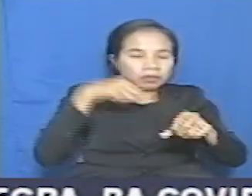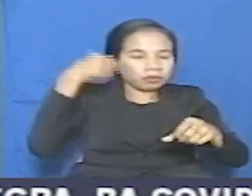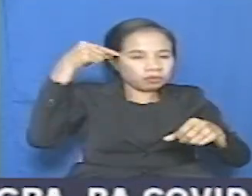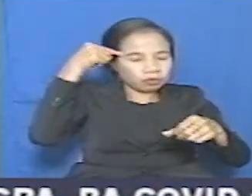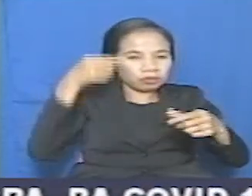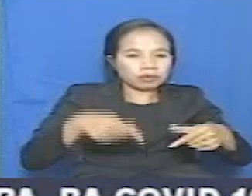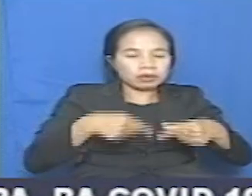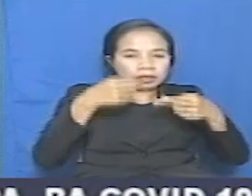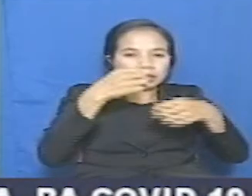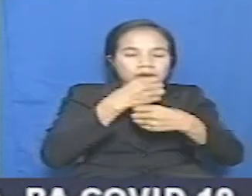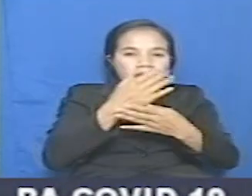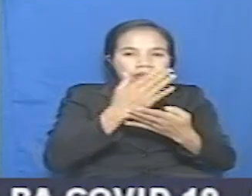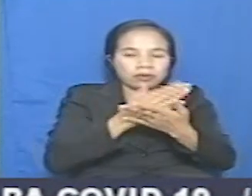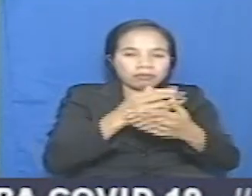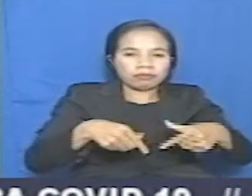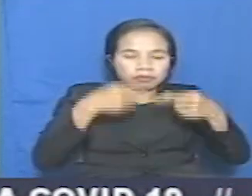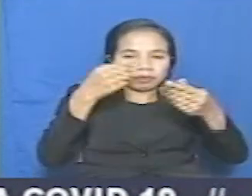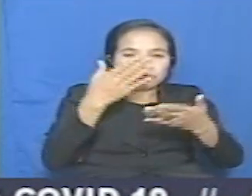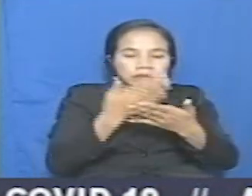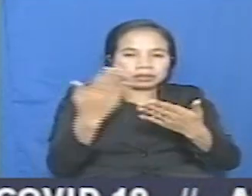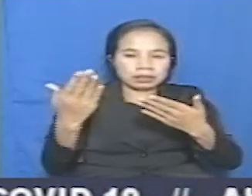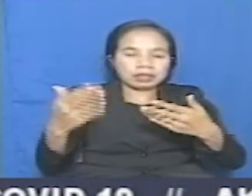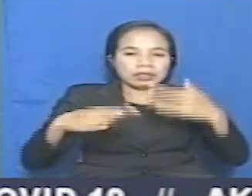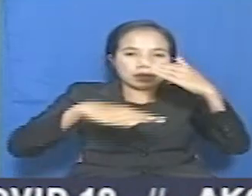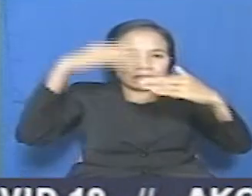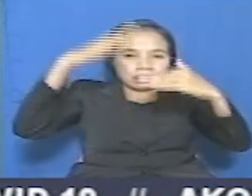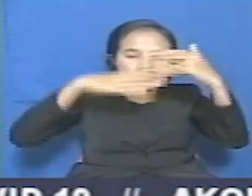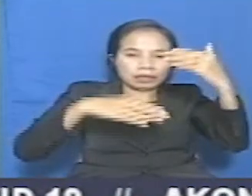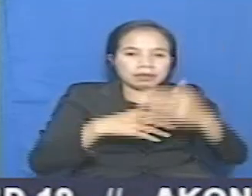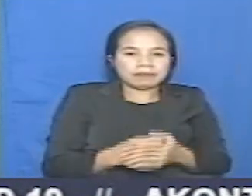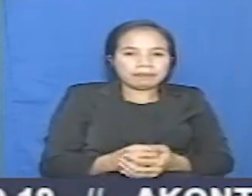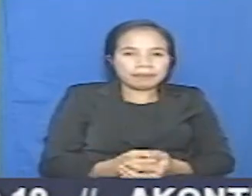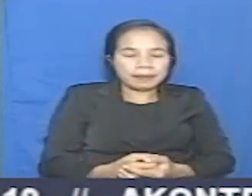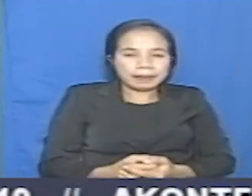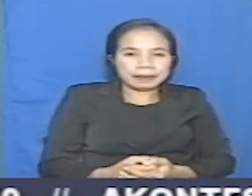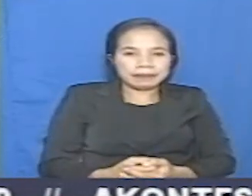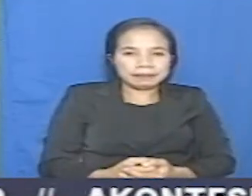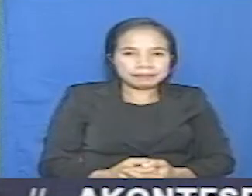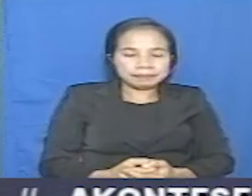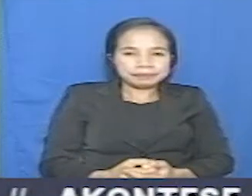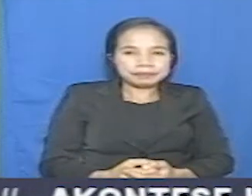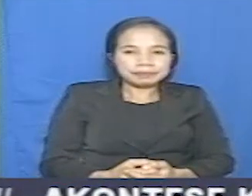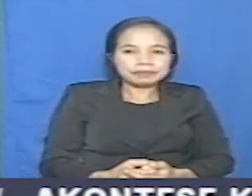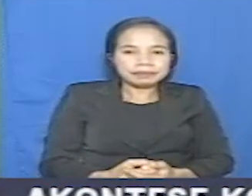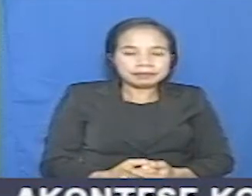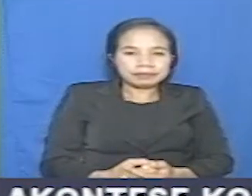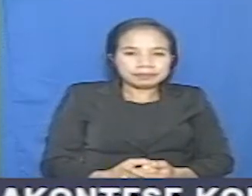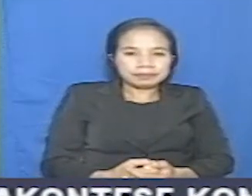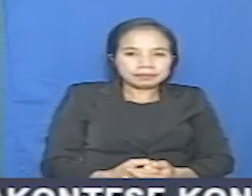fornece material de construção, orçamento mão de obra. Nuno Moraes, Alexandre dos Santos, RTTL.